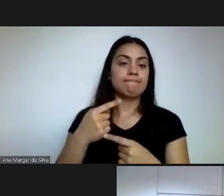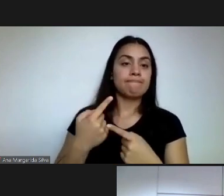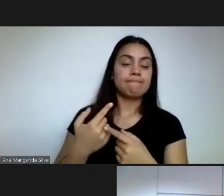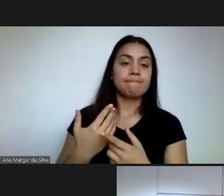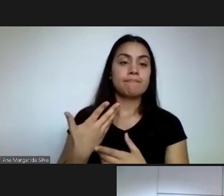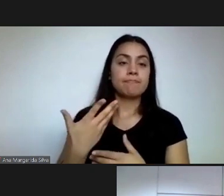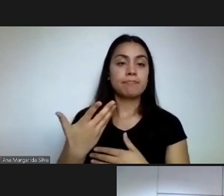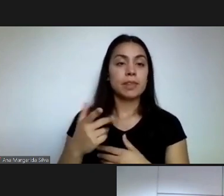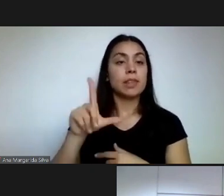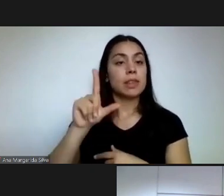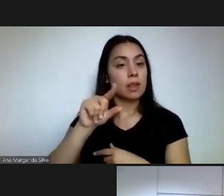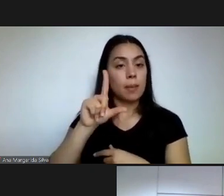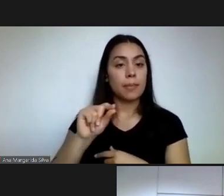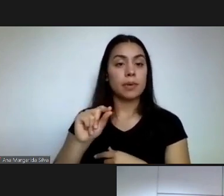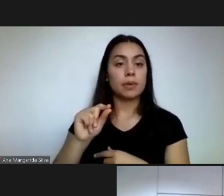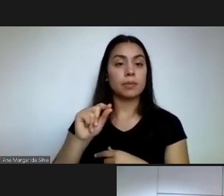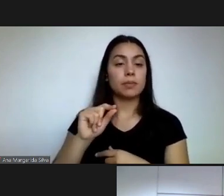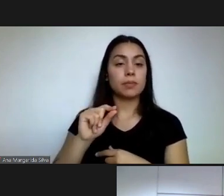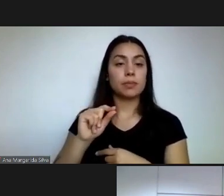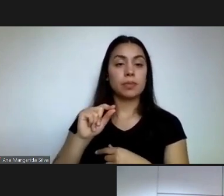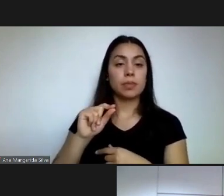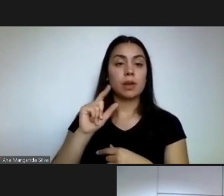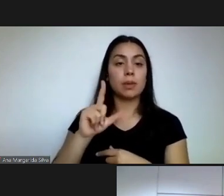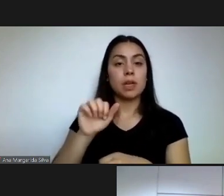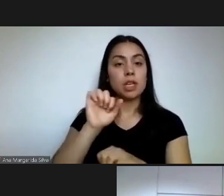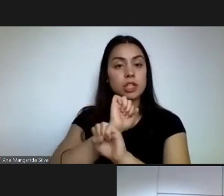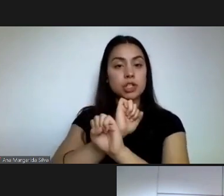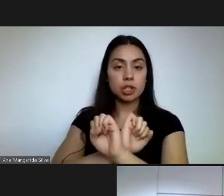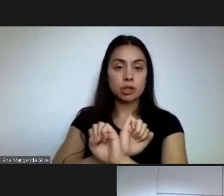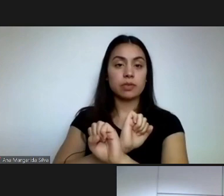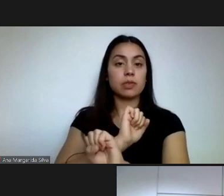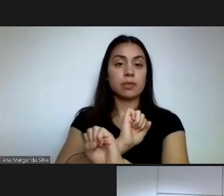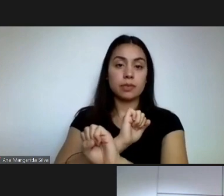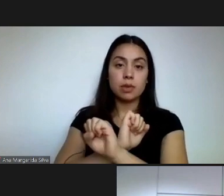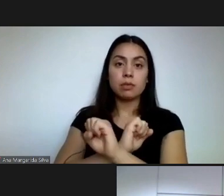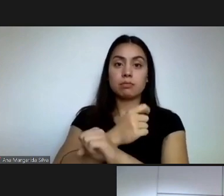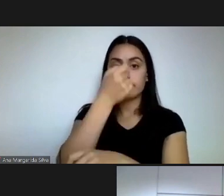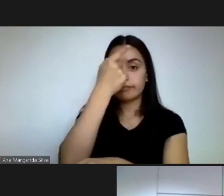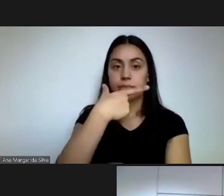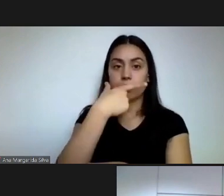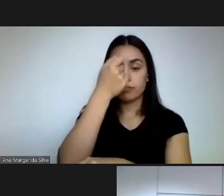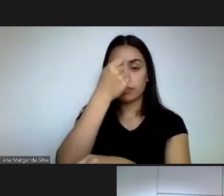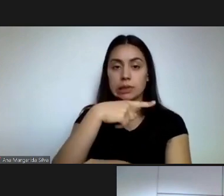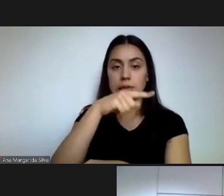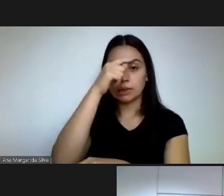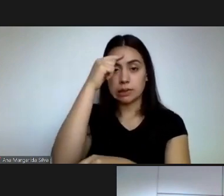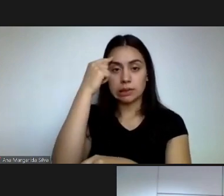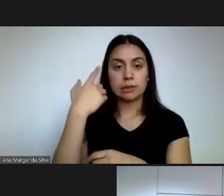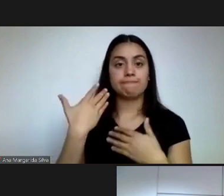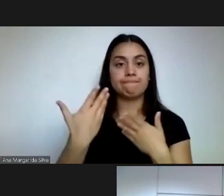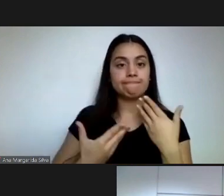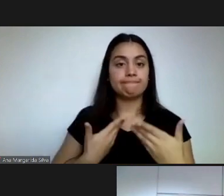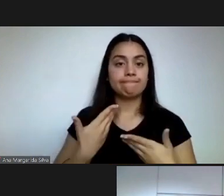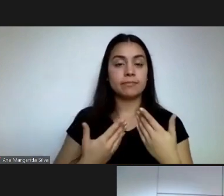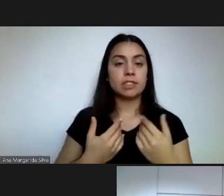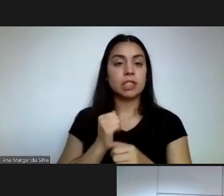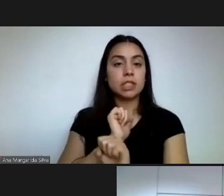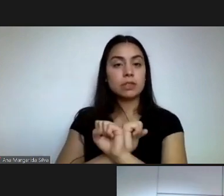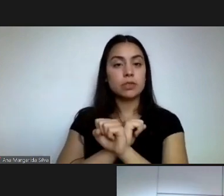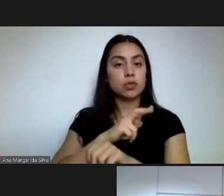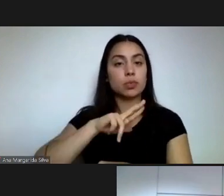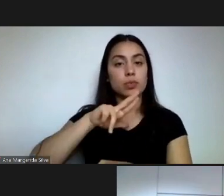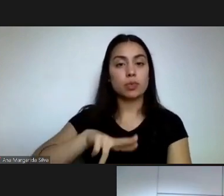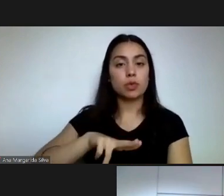Também o impacto sobre a escravatura, que foi aqui também salientado pela doutora Eulália,